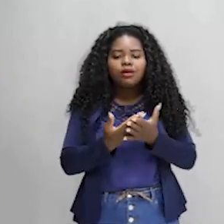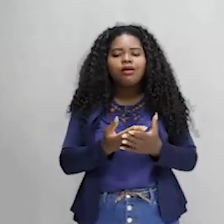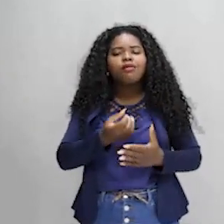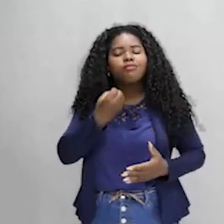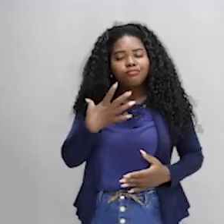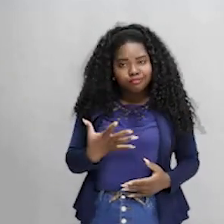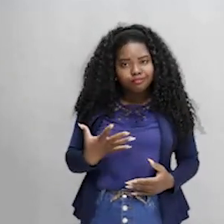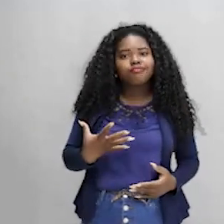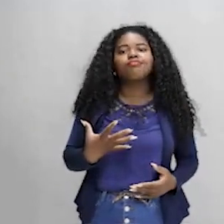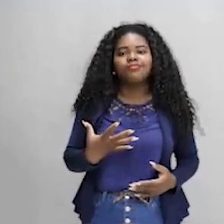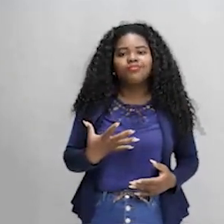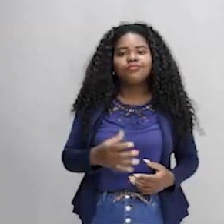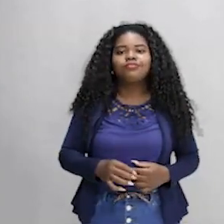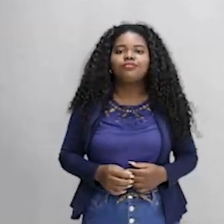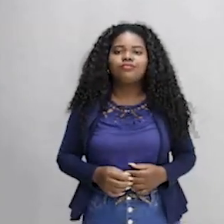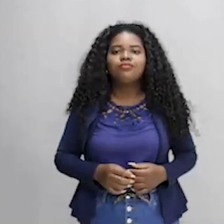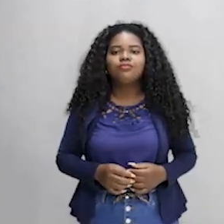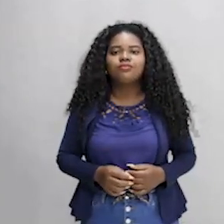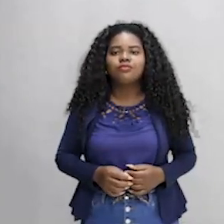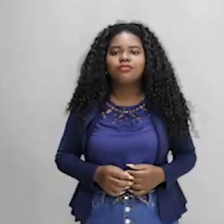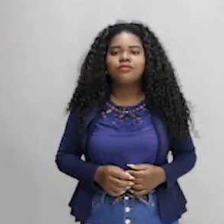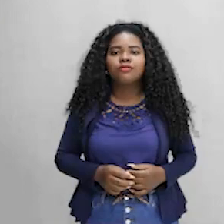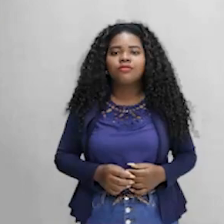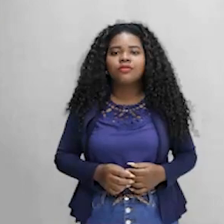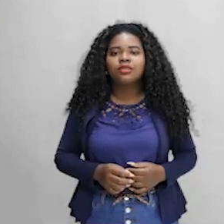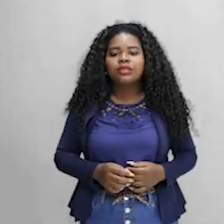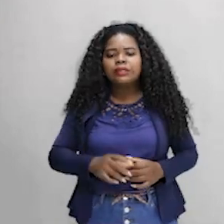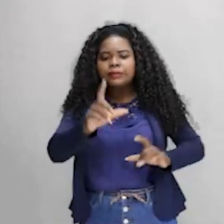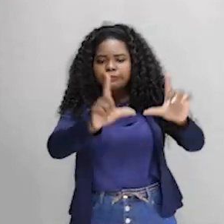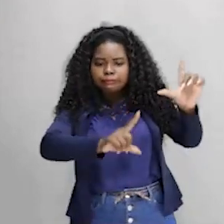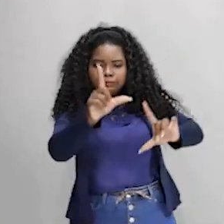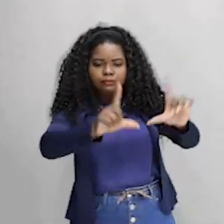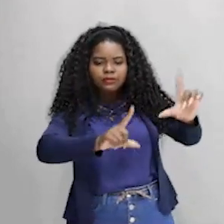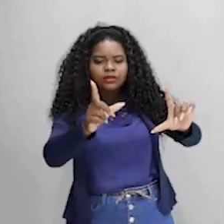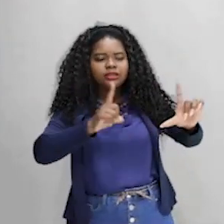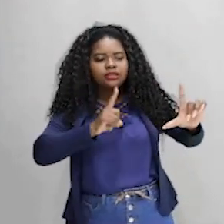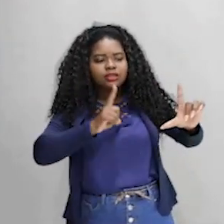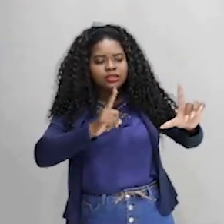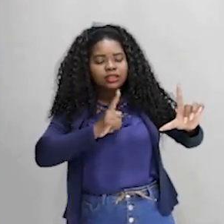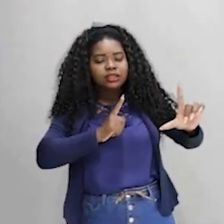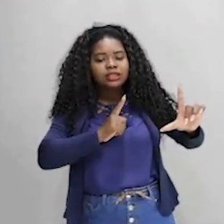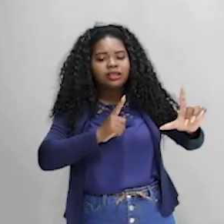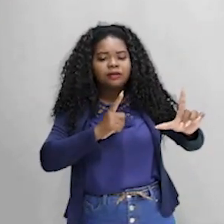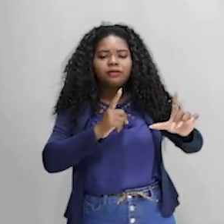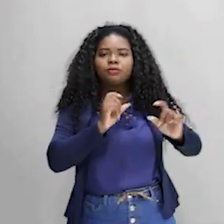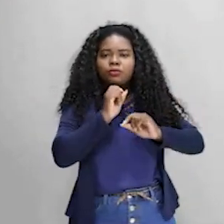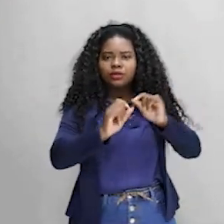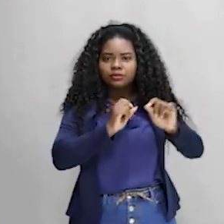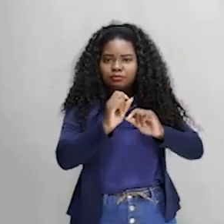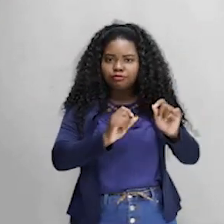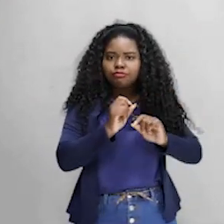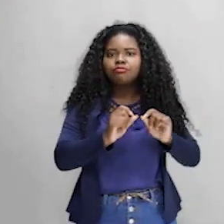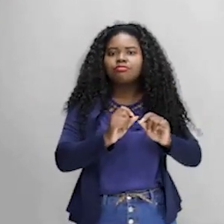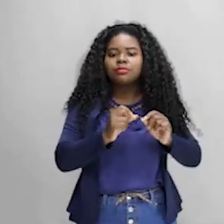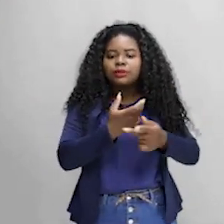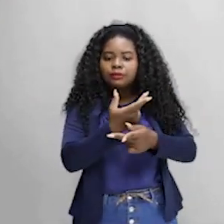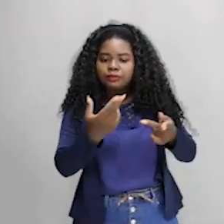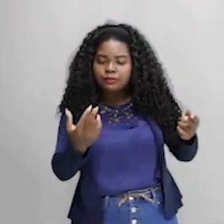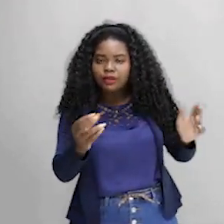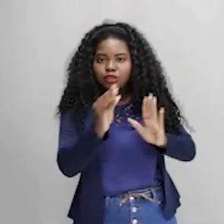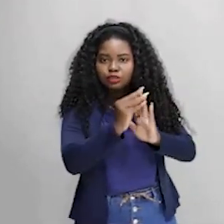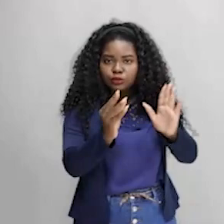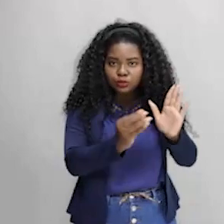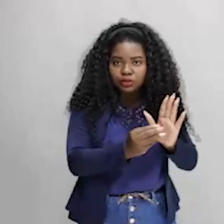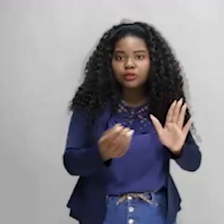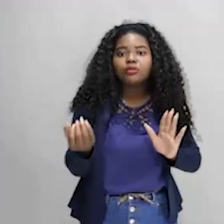legal, tá? Os programas, por exemplo, de televisão gostam muito de abordar esse assunto, né? Porque ele realmente